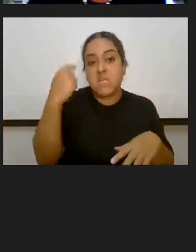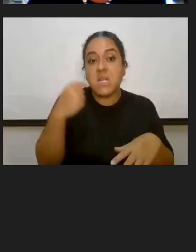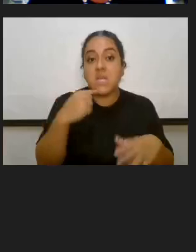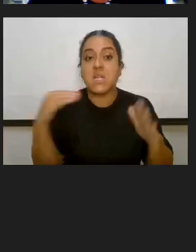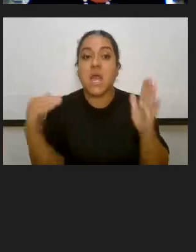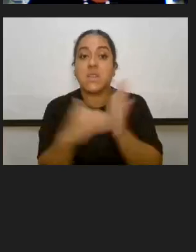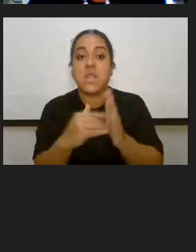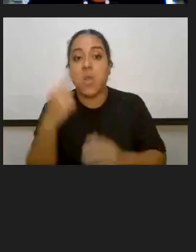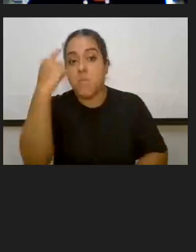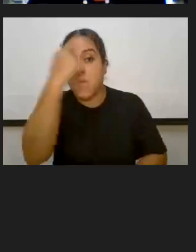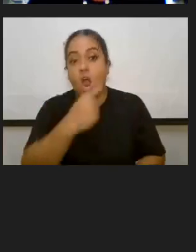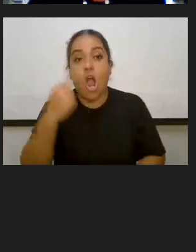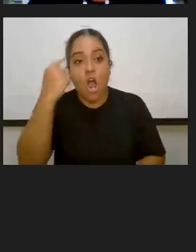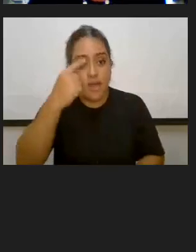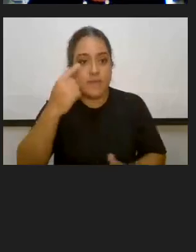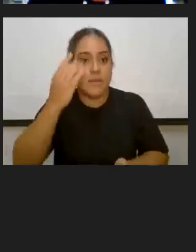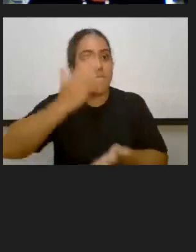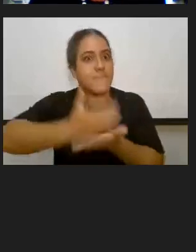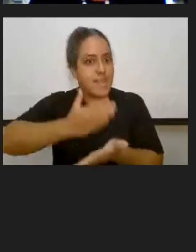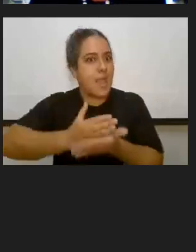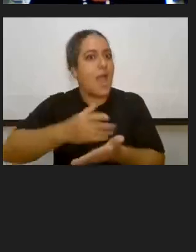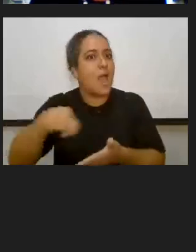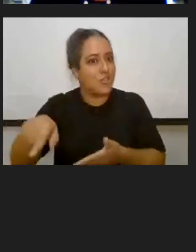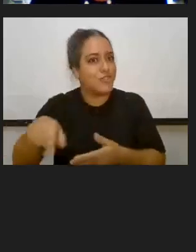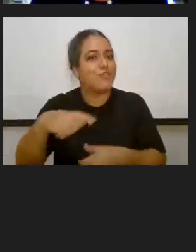quase metade dos nossos